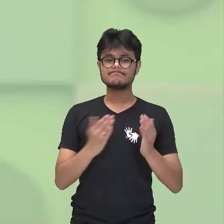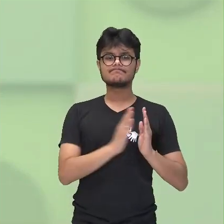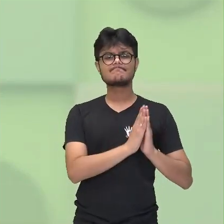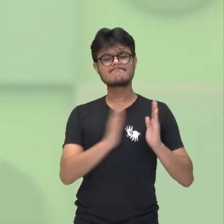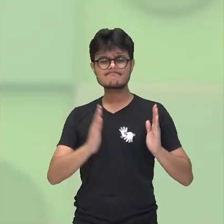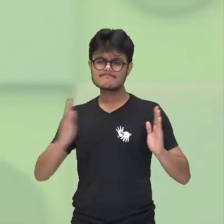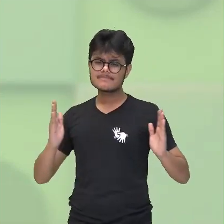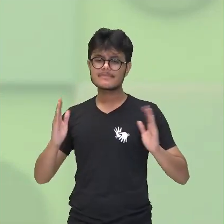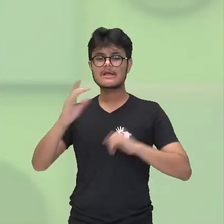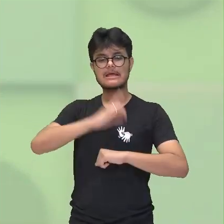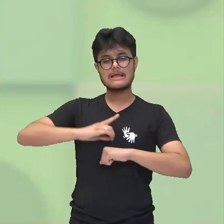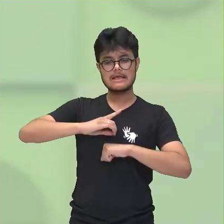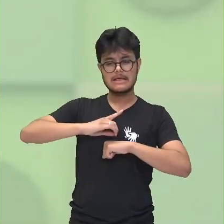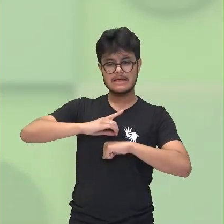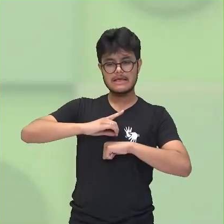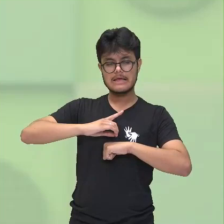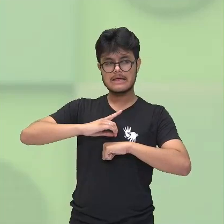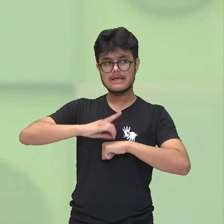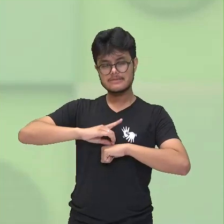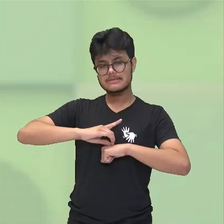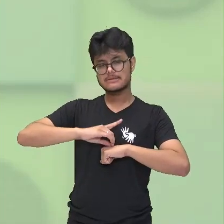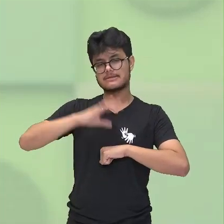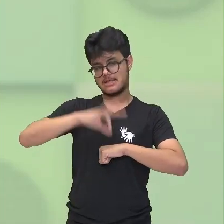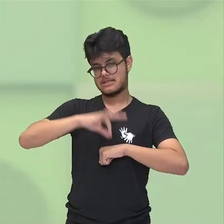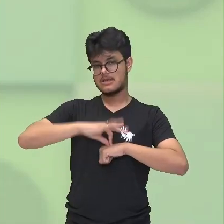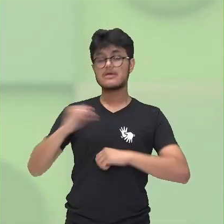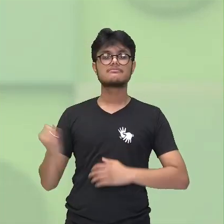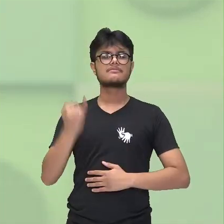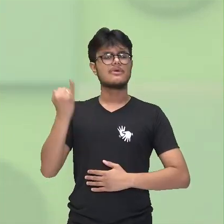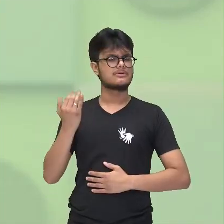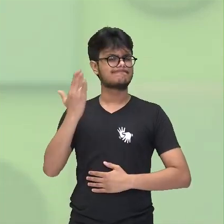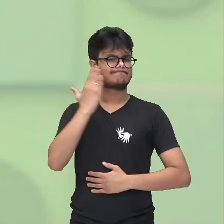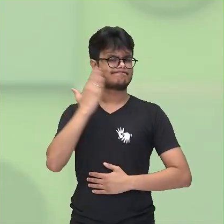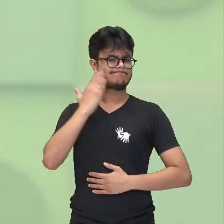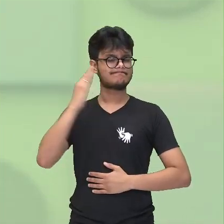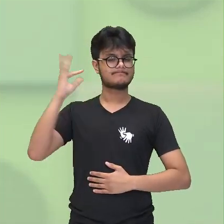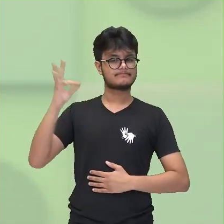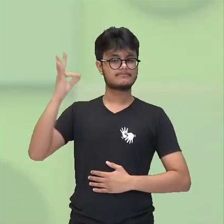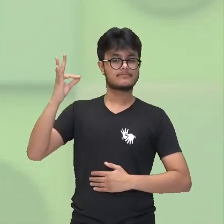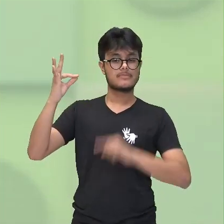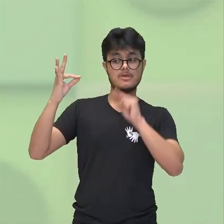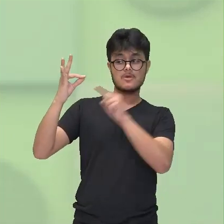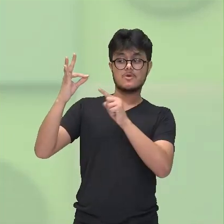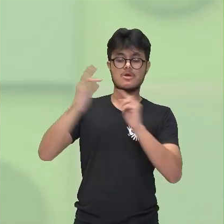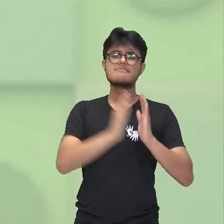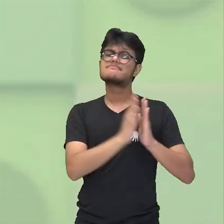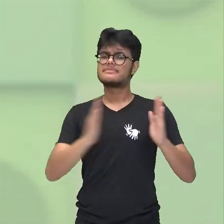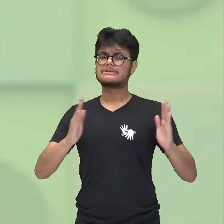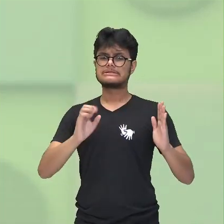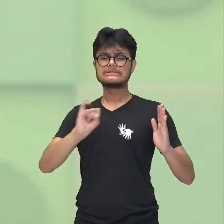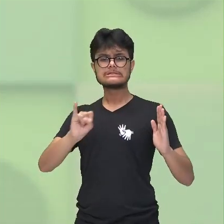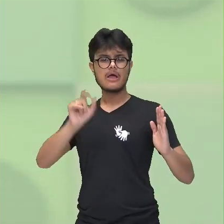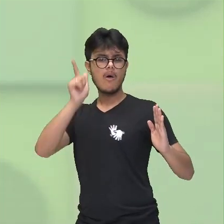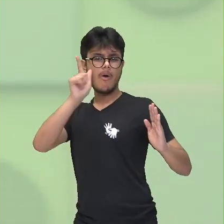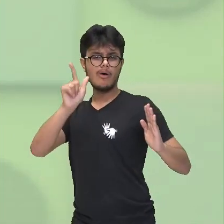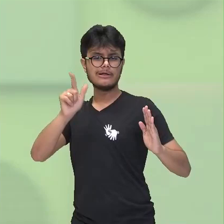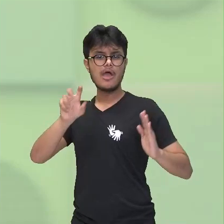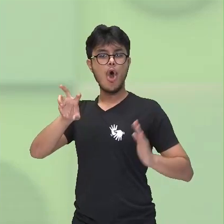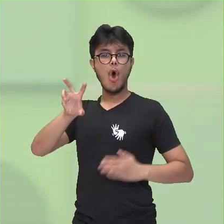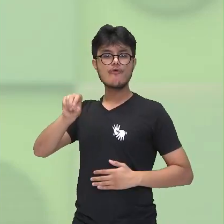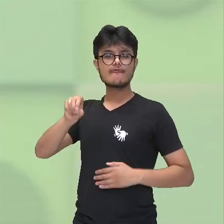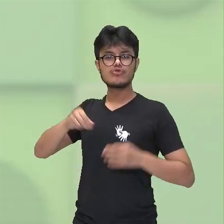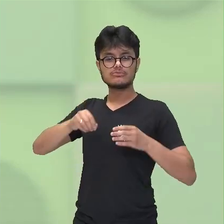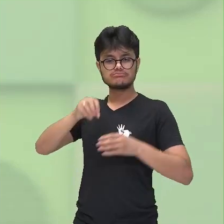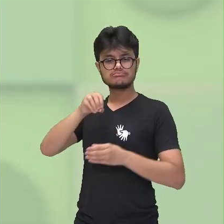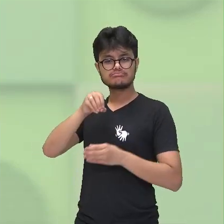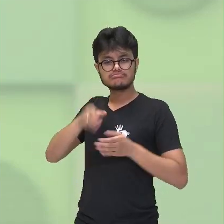de transmissão. Por isso que é importante a gente saber o ciclo de vida, porque a gente sabe que depois que essa fêmea consegue maturar os ovos, o que ela faz?